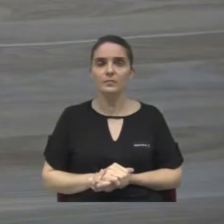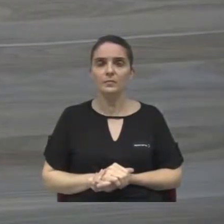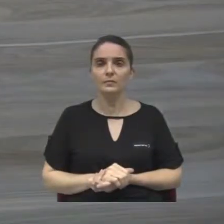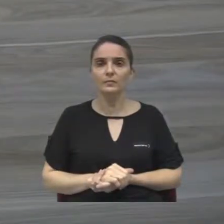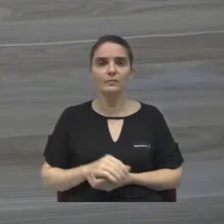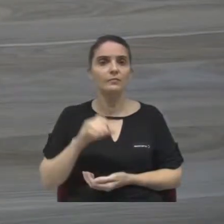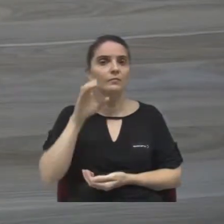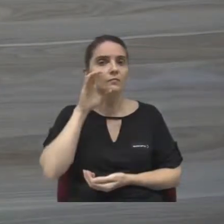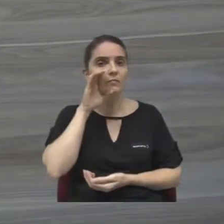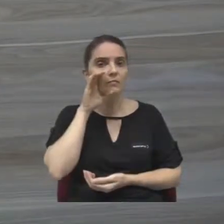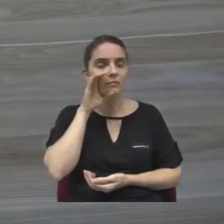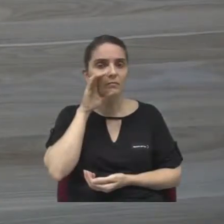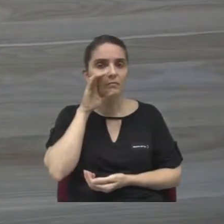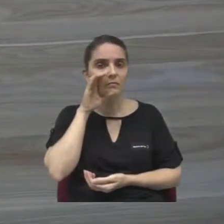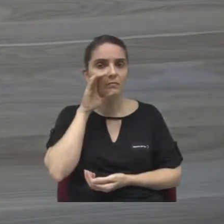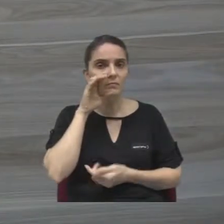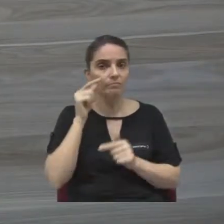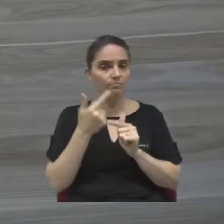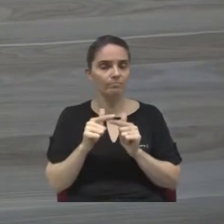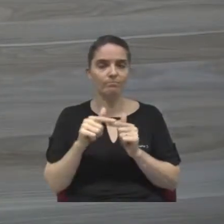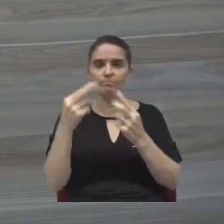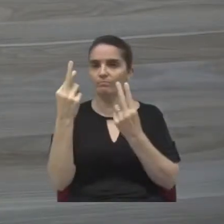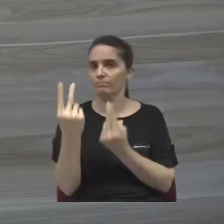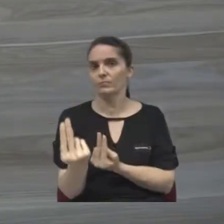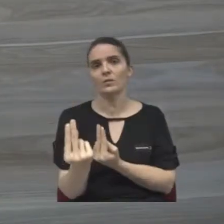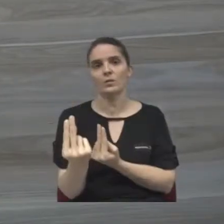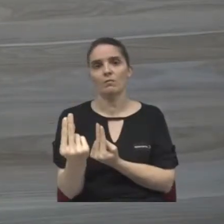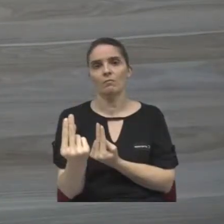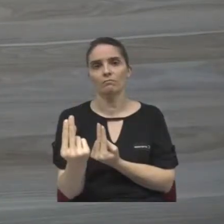Vereadora Constância, eu tenho o mesmo problema que a senhora tem.